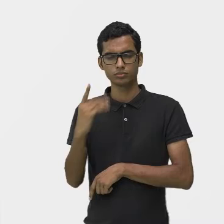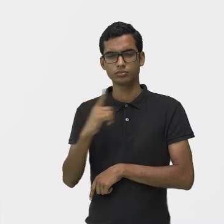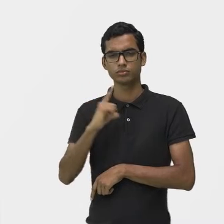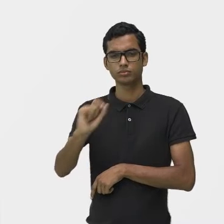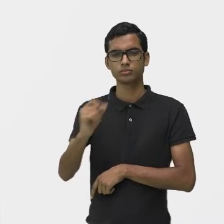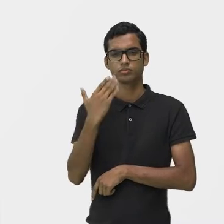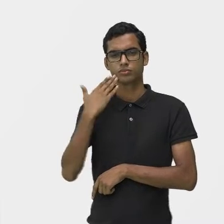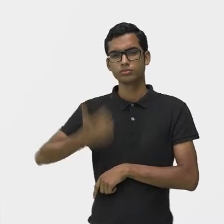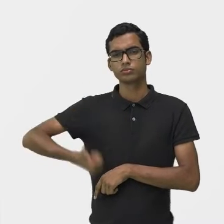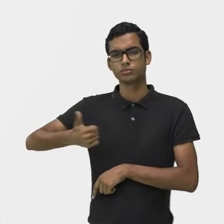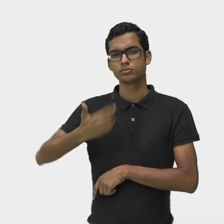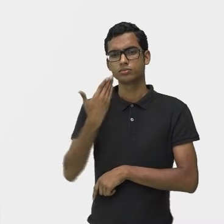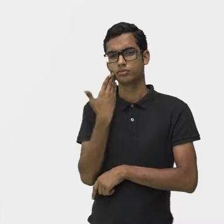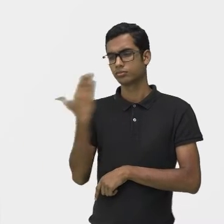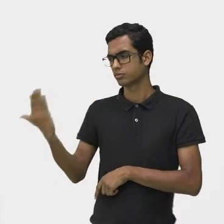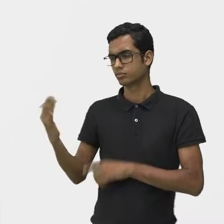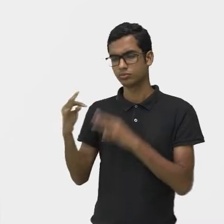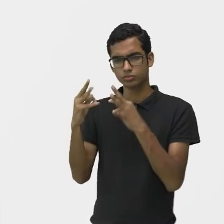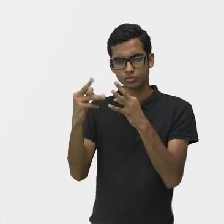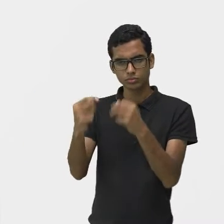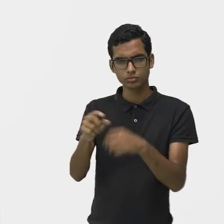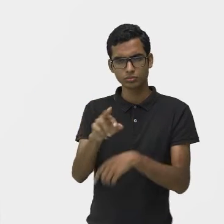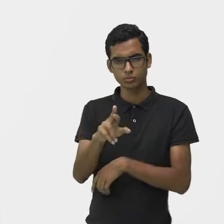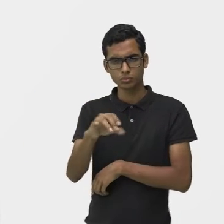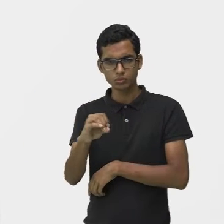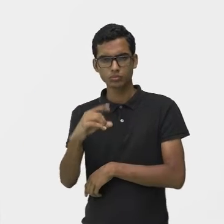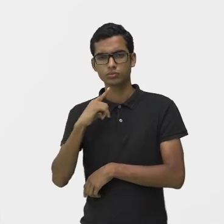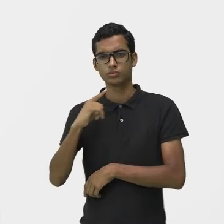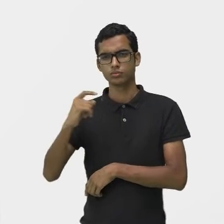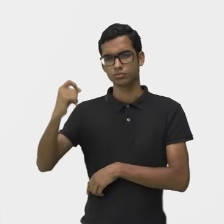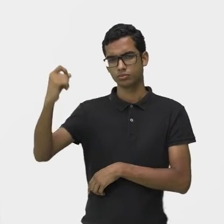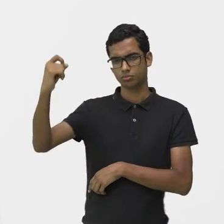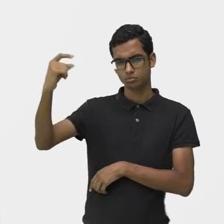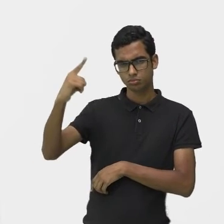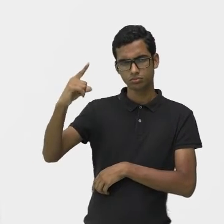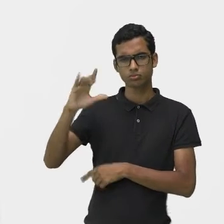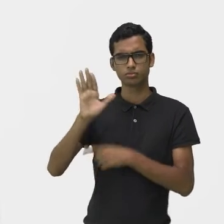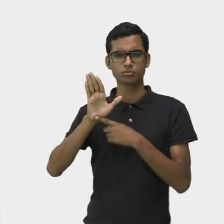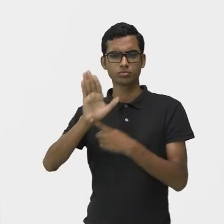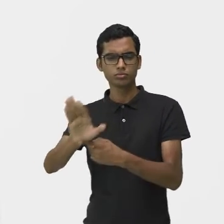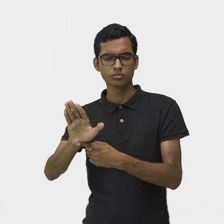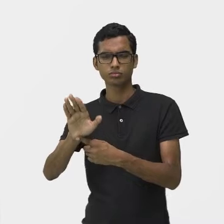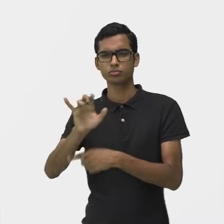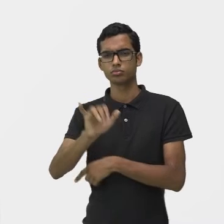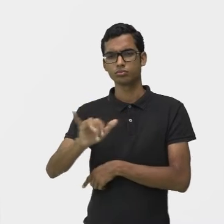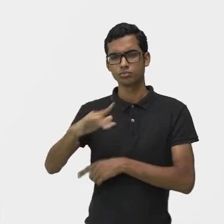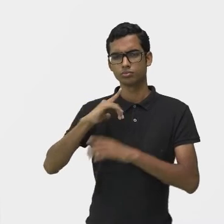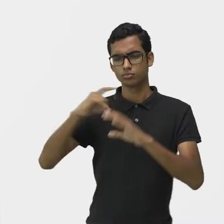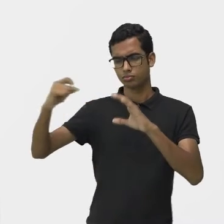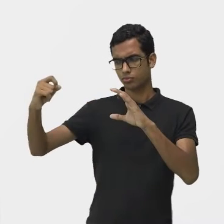temos, olha, primeiro, todo raio luminoso que incide no espelho,